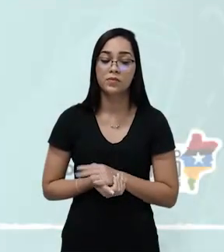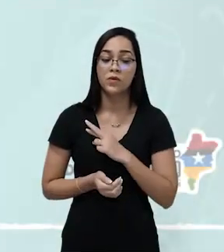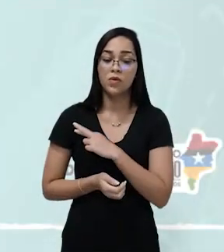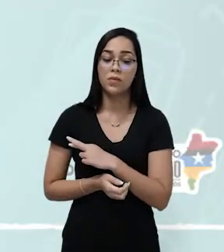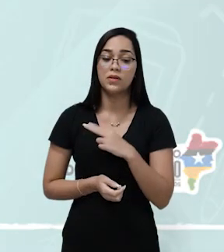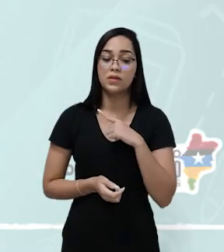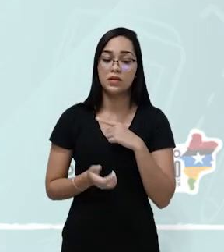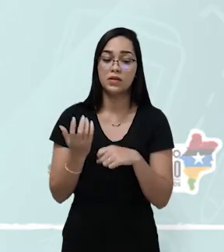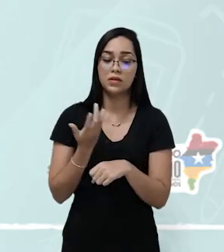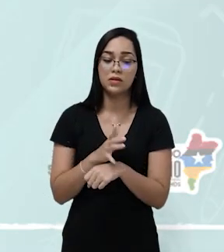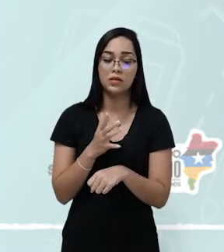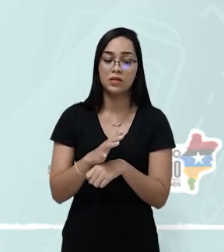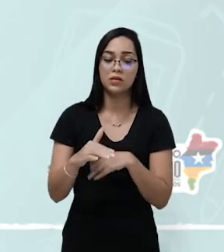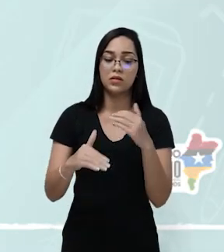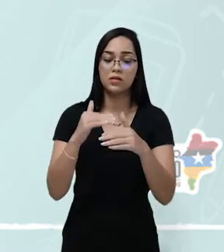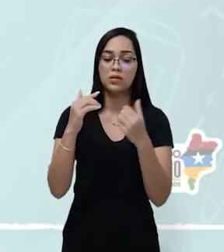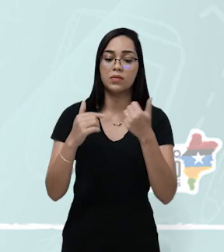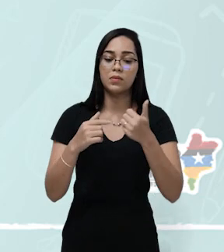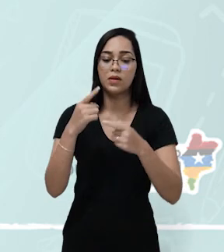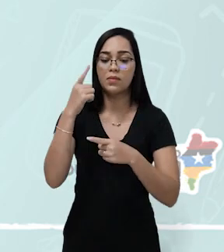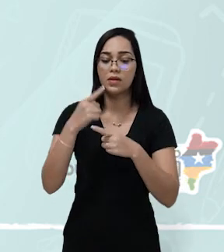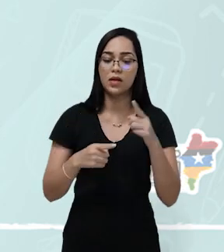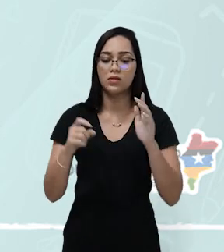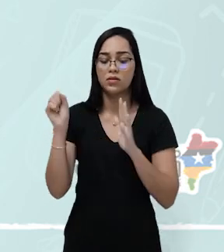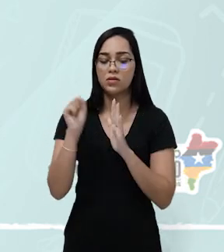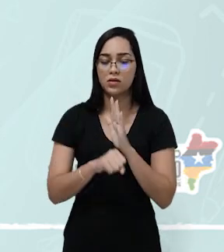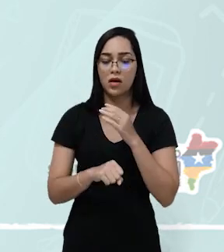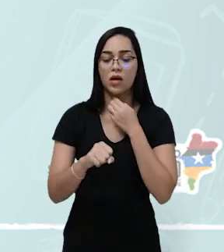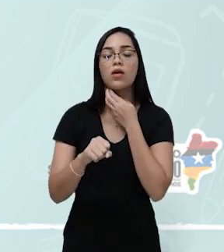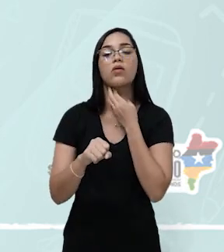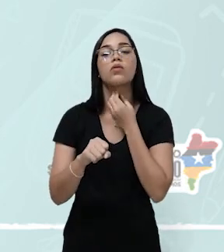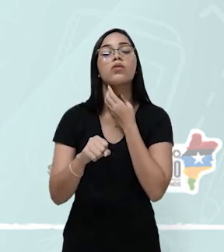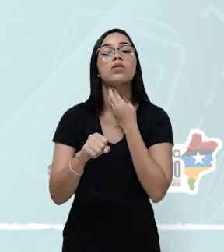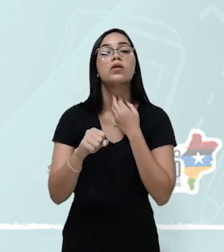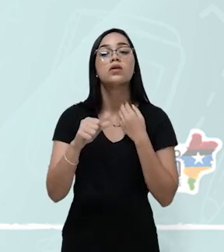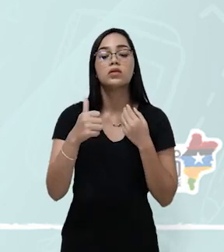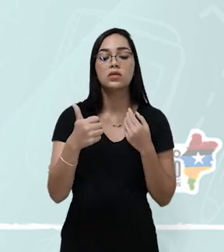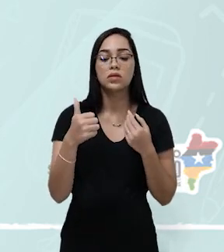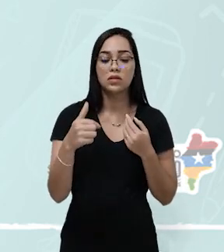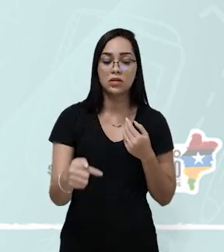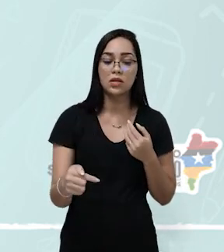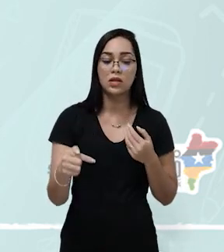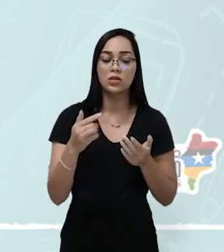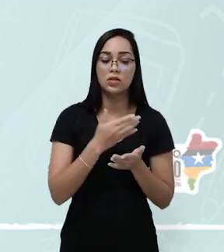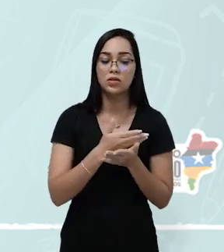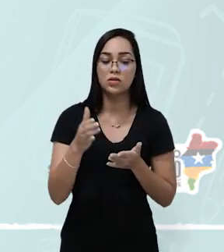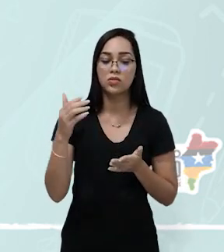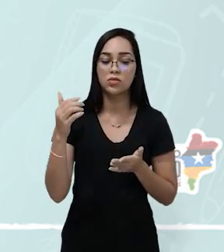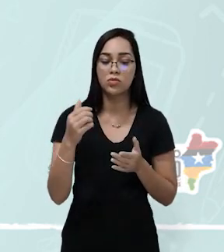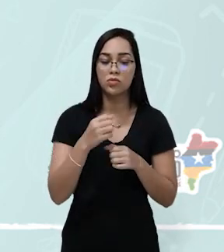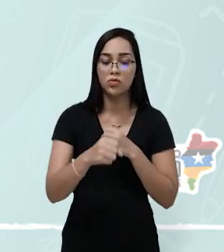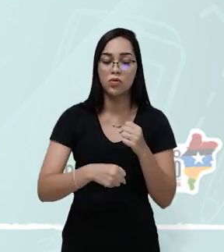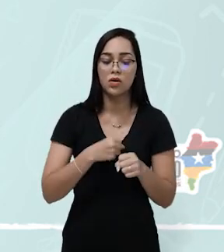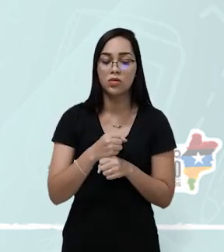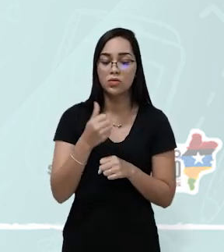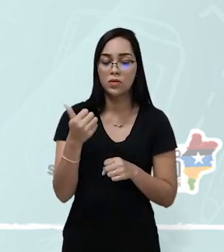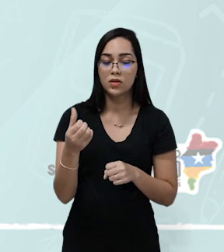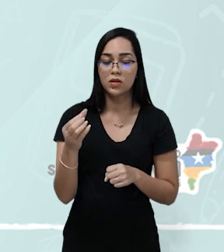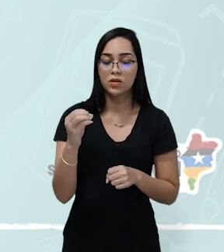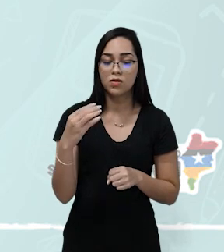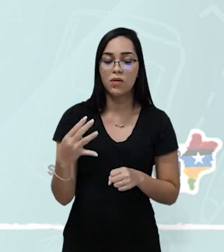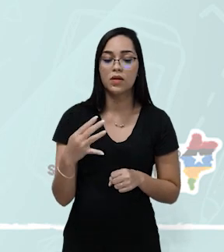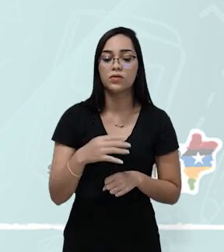O romance tem a sua ação desenvolvida na primeira metade do século XVII, iniciando no ano